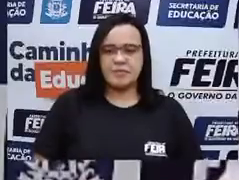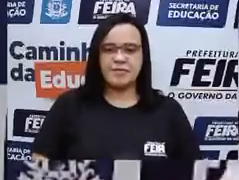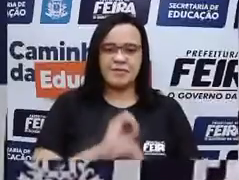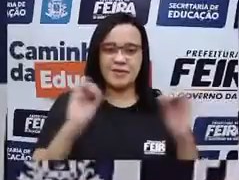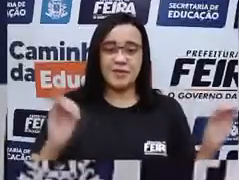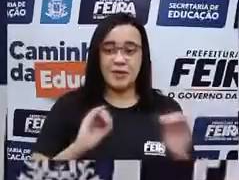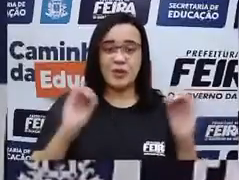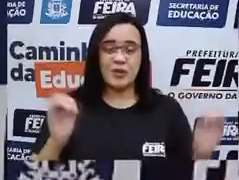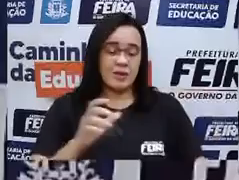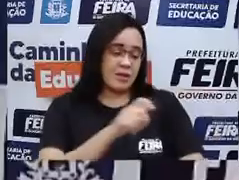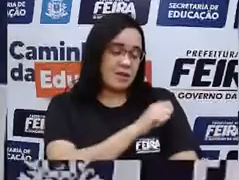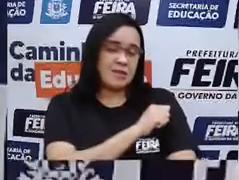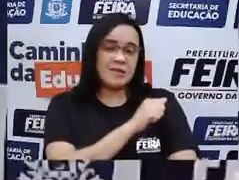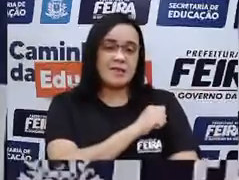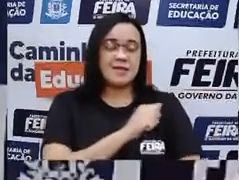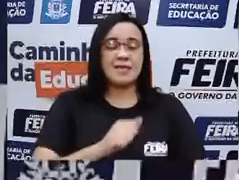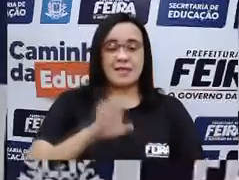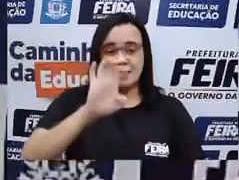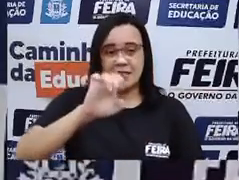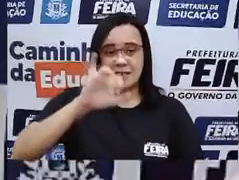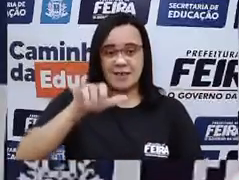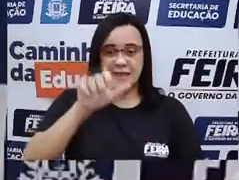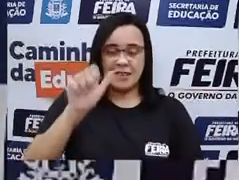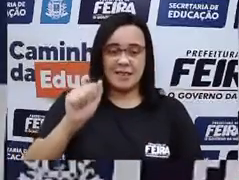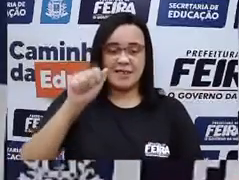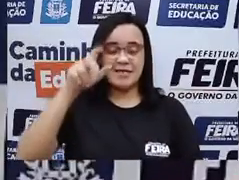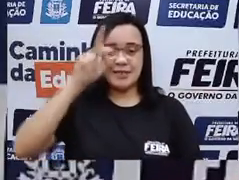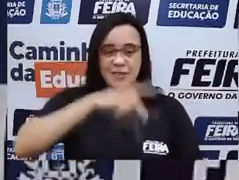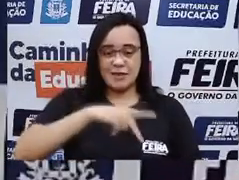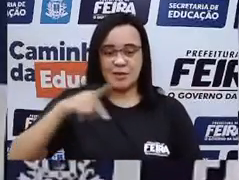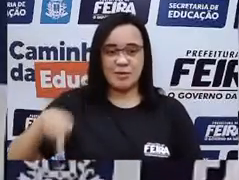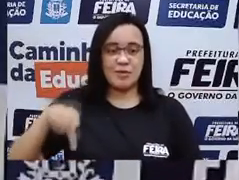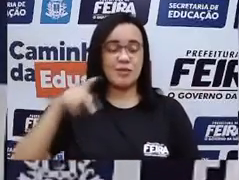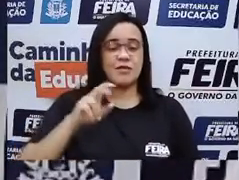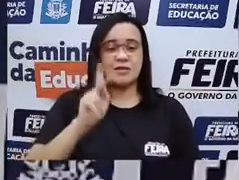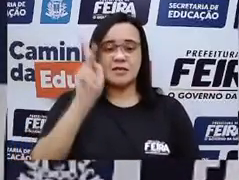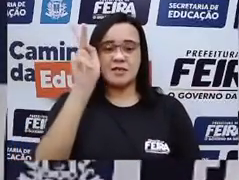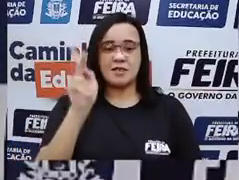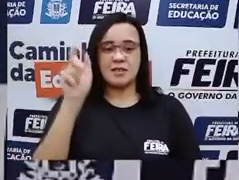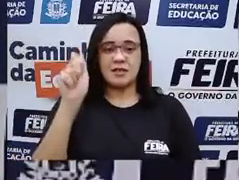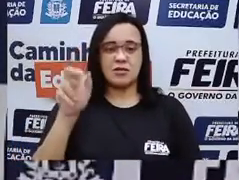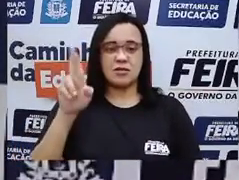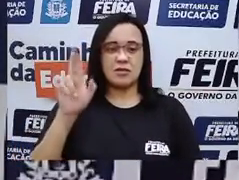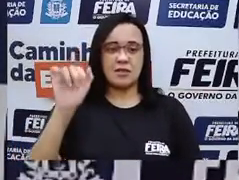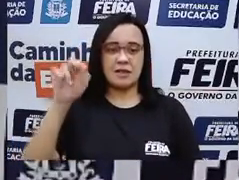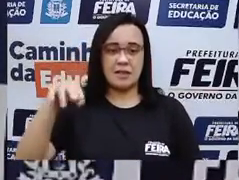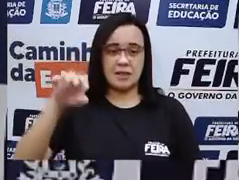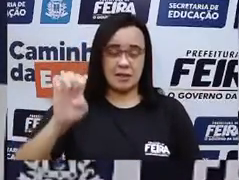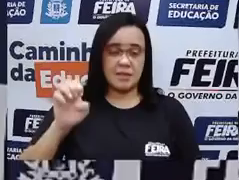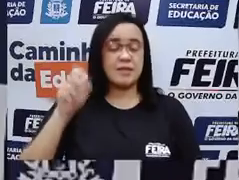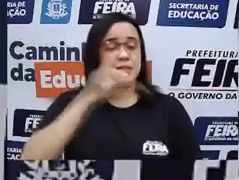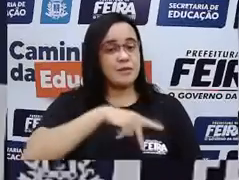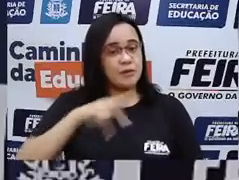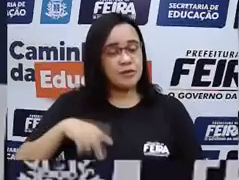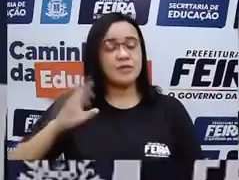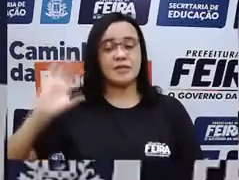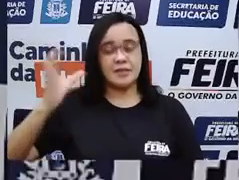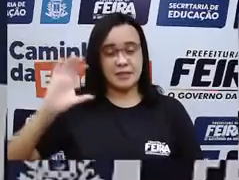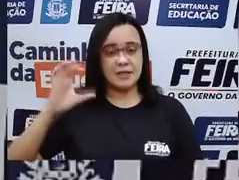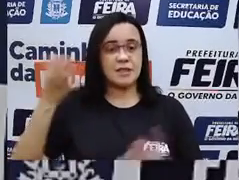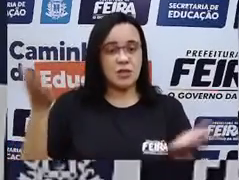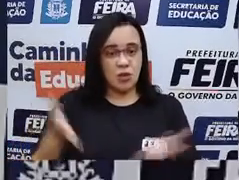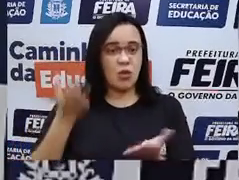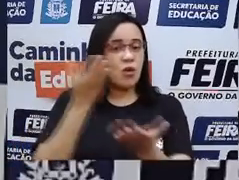o Olá aluno está exus e professora de ciências e mais uma aula hoje